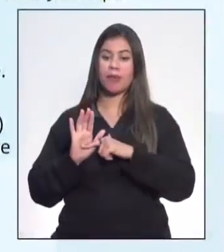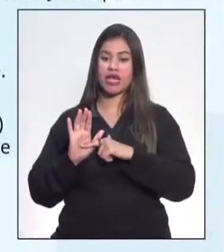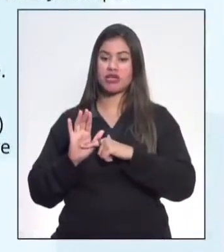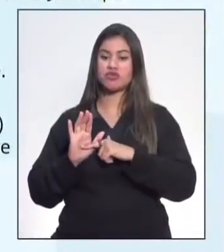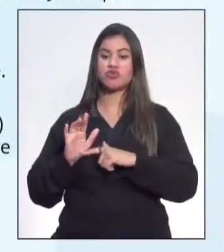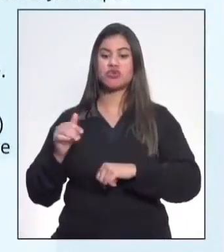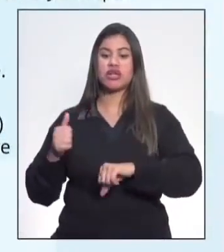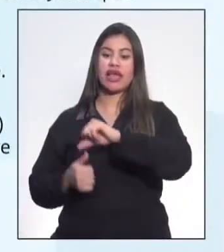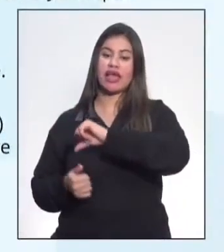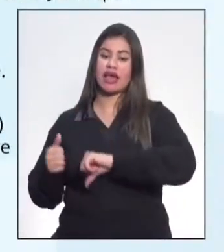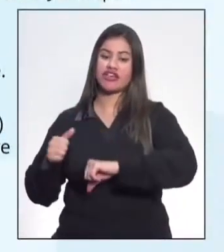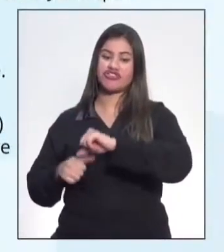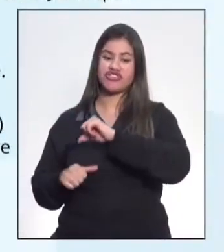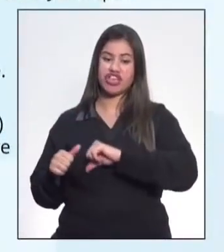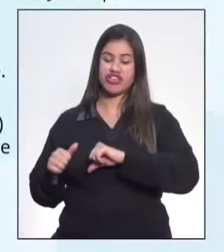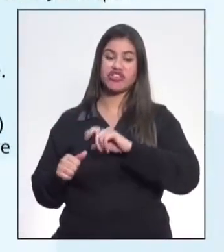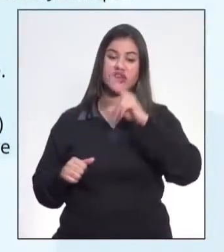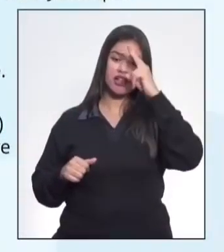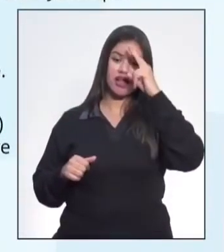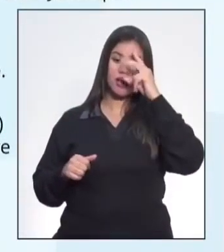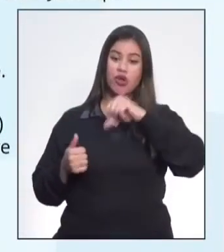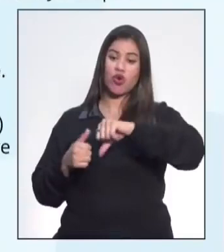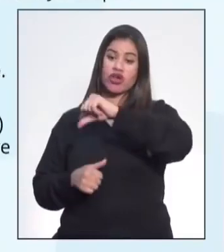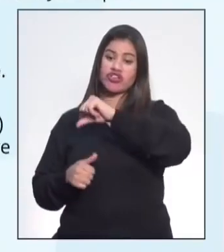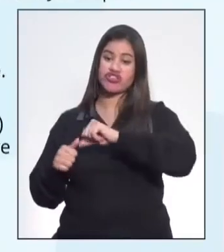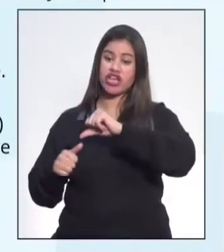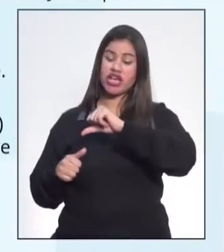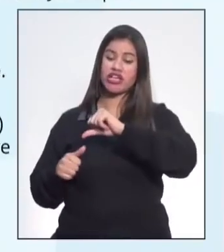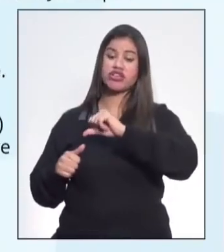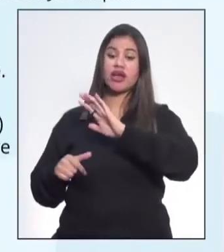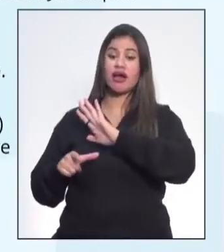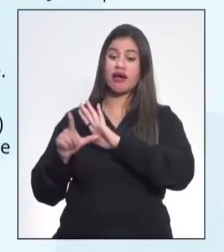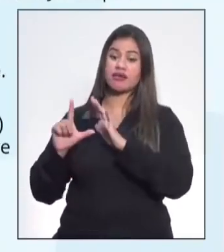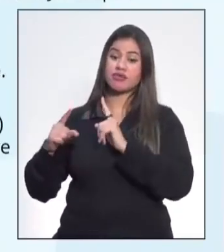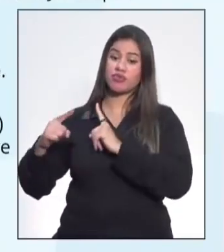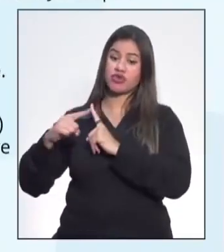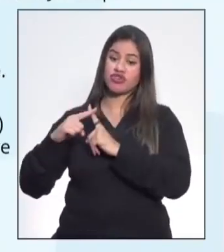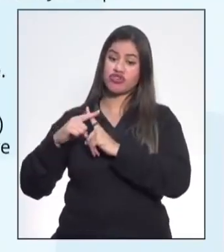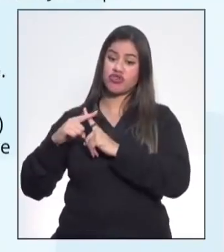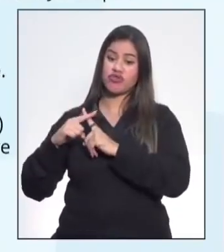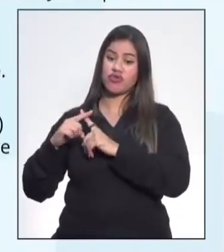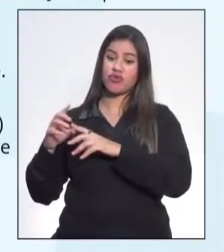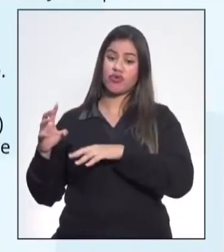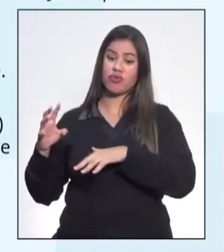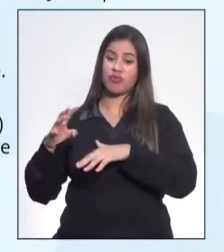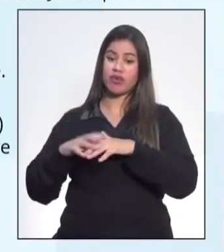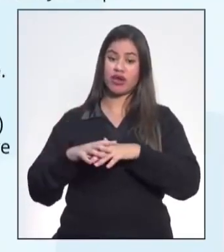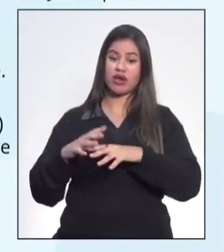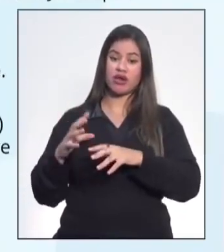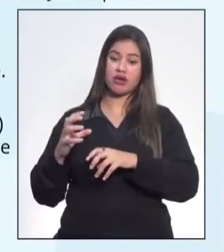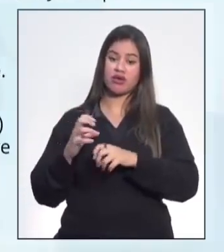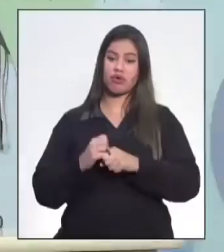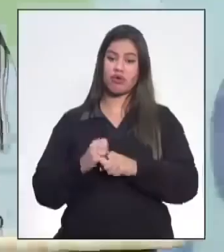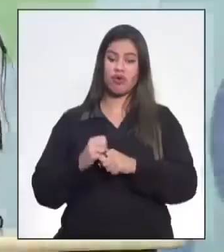O reagente estava positivo, porém ele ficou negativo com o cálculo. Eu posso, professora,